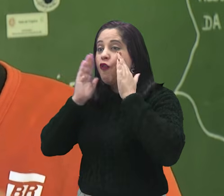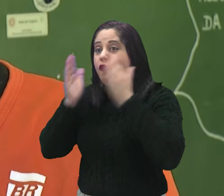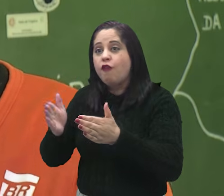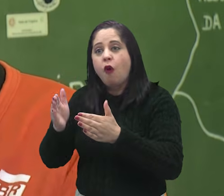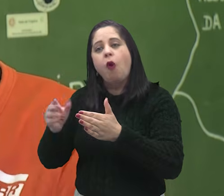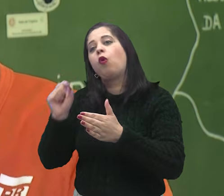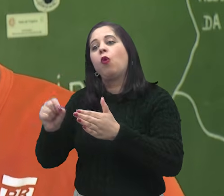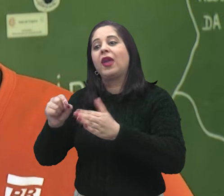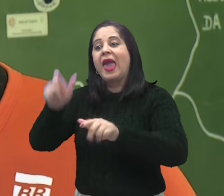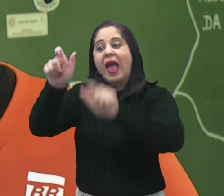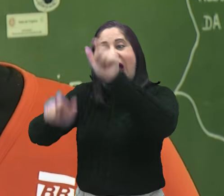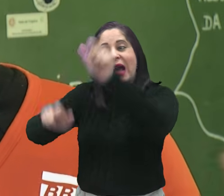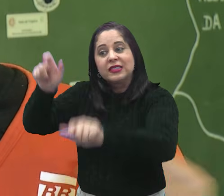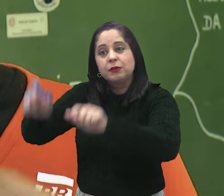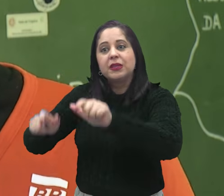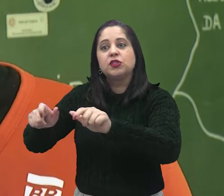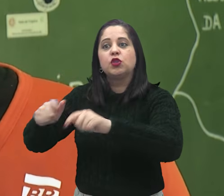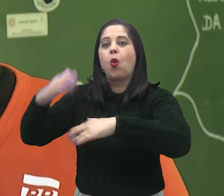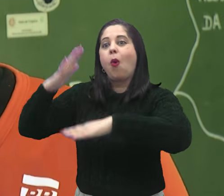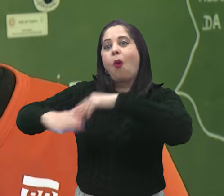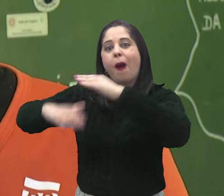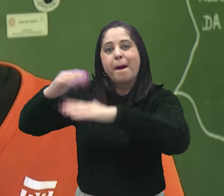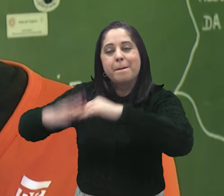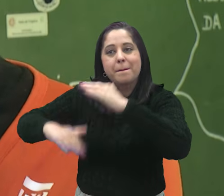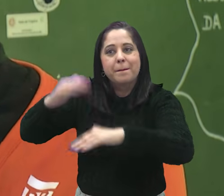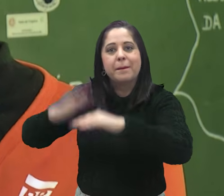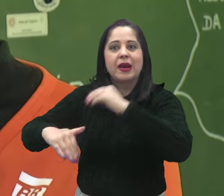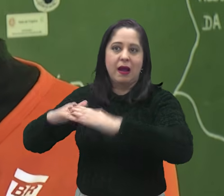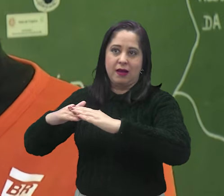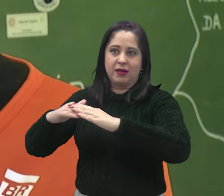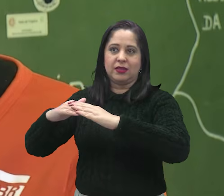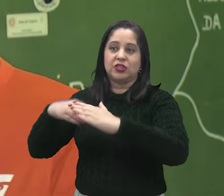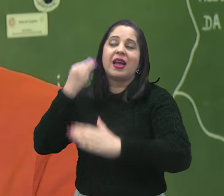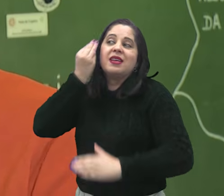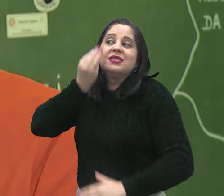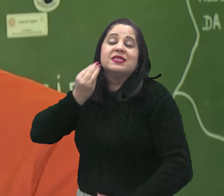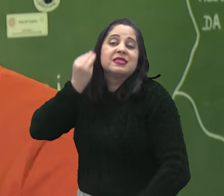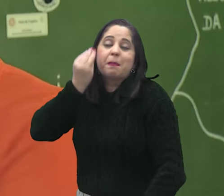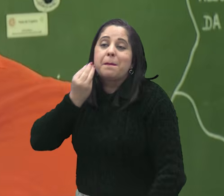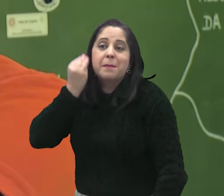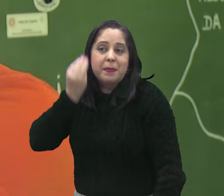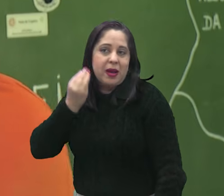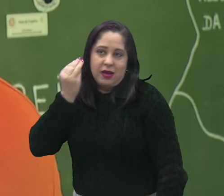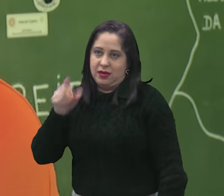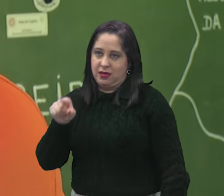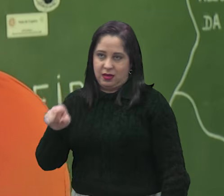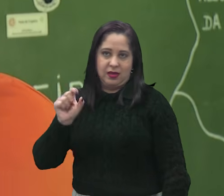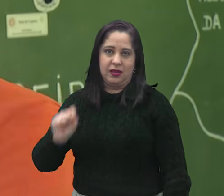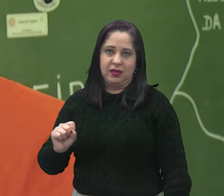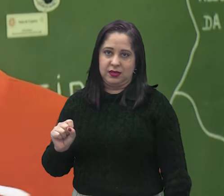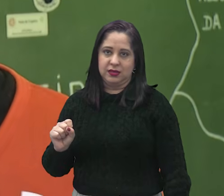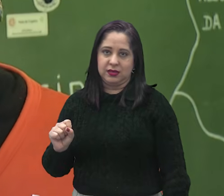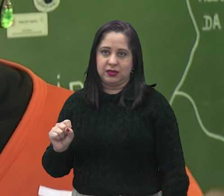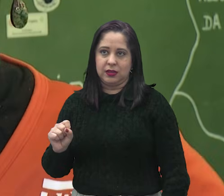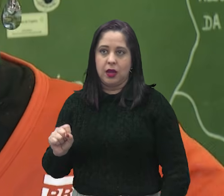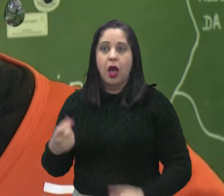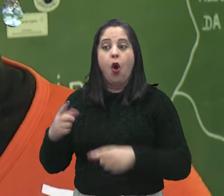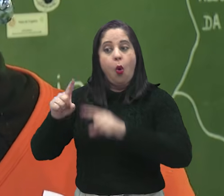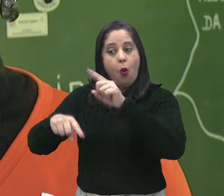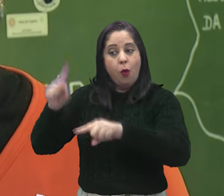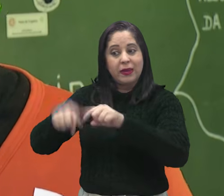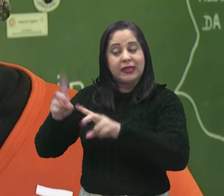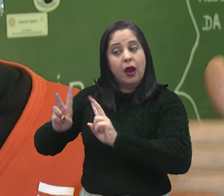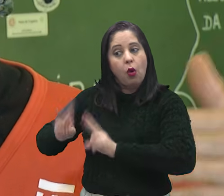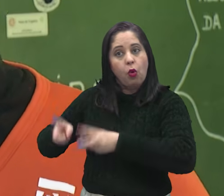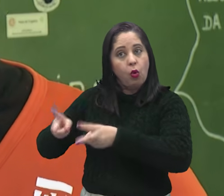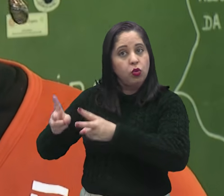pessoas e os patrimônios que estão no território. A gente não tira do território e coloca numa exposição. Eles continuam,